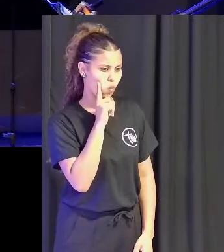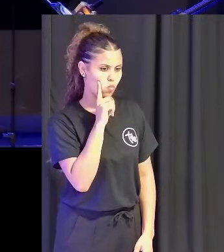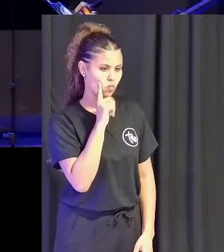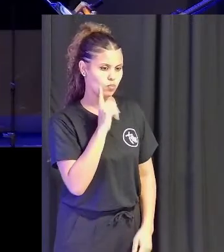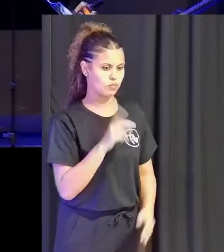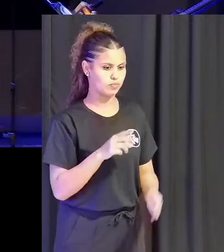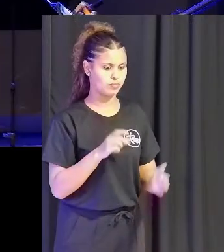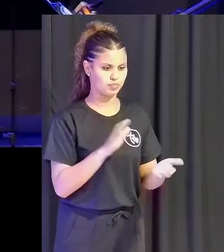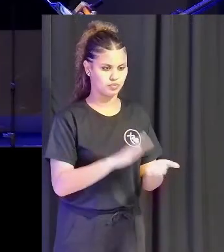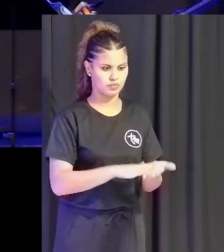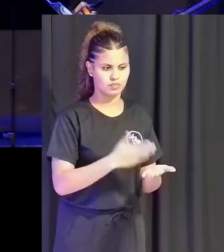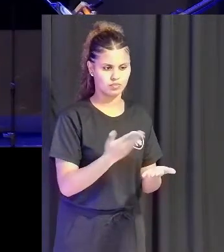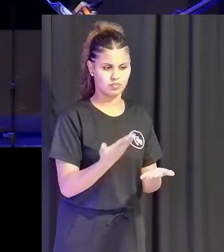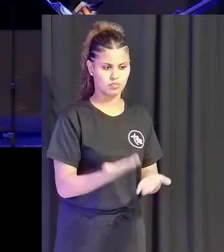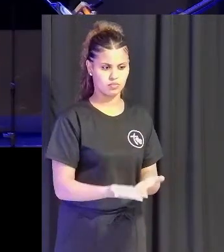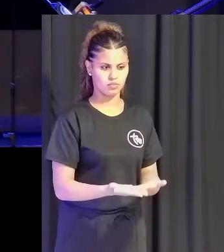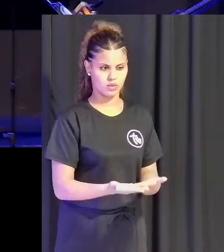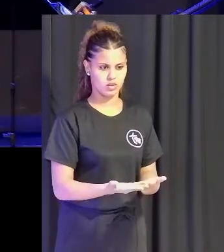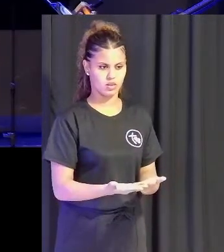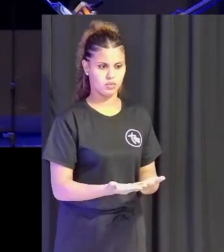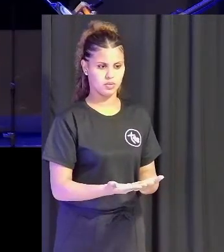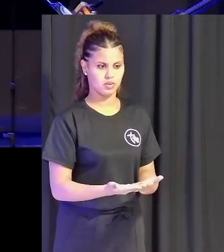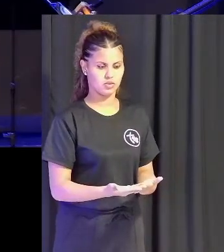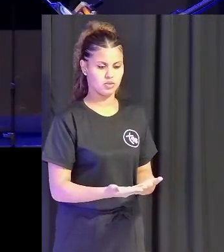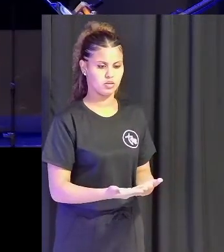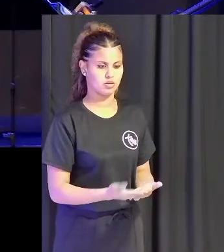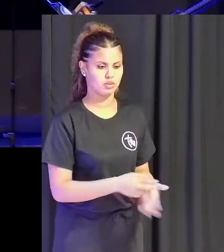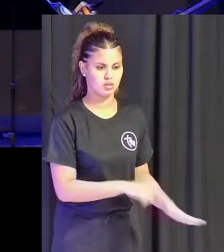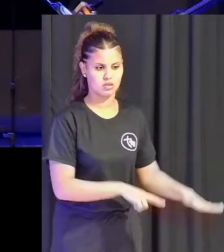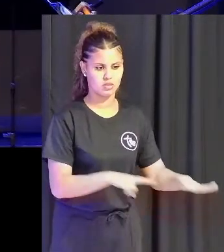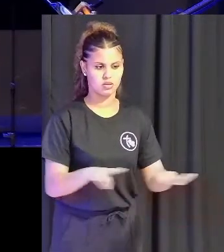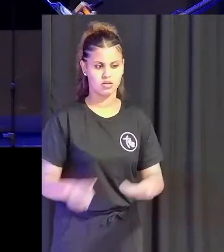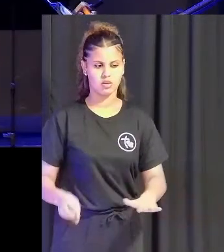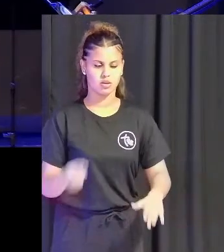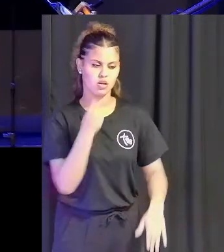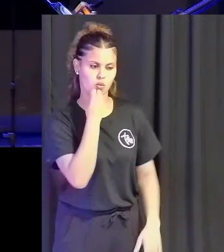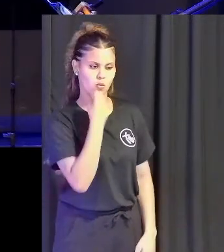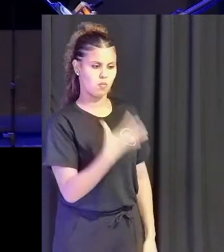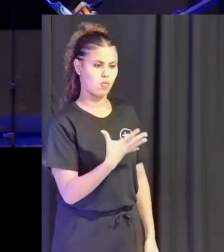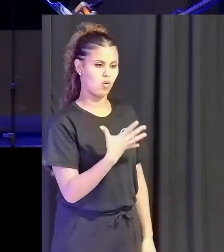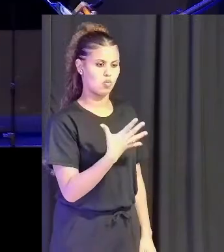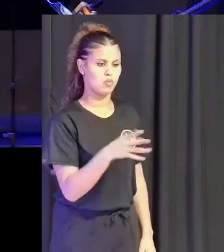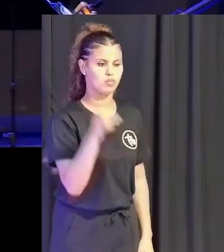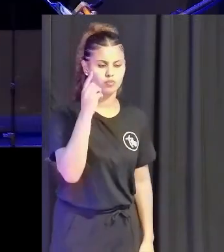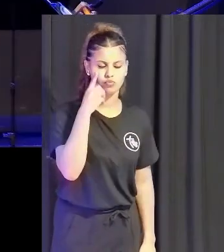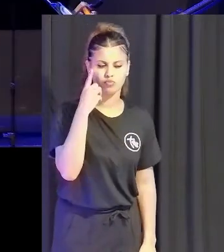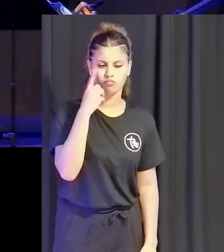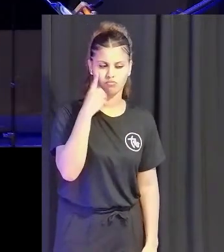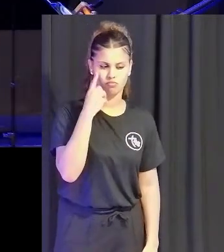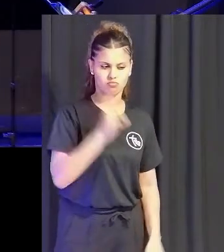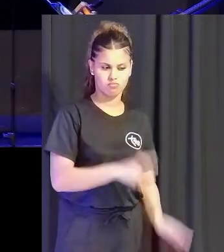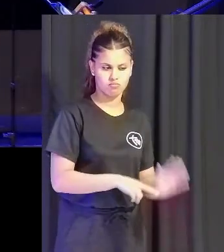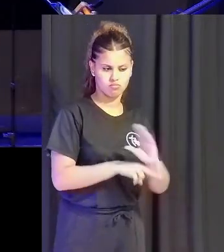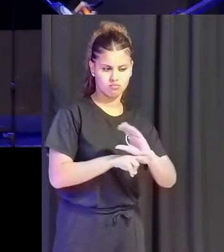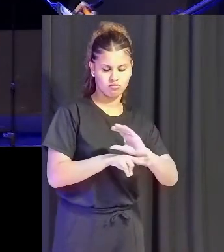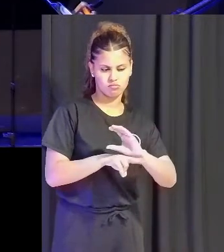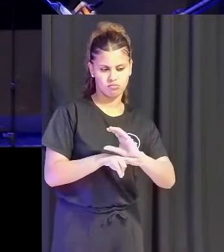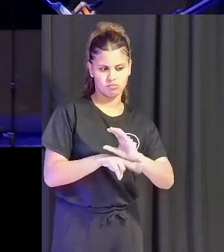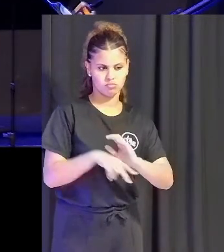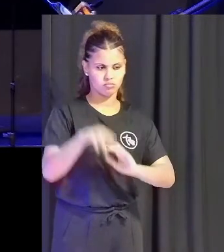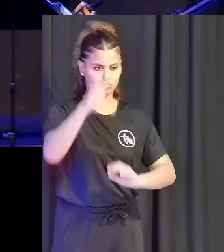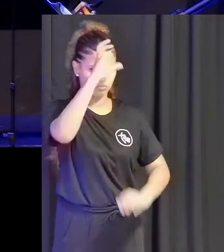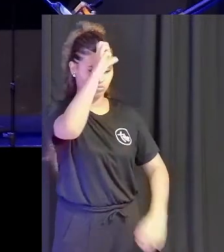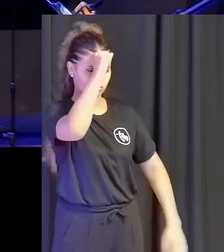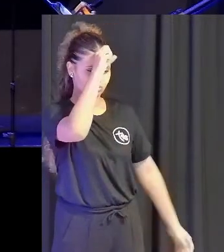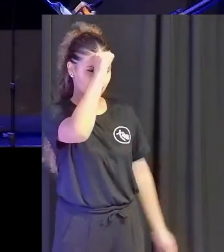intérpretes durante esta semana e foi muito bom poder ver nossos irmãos e irmãs aprendendo uma língua